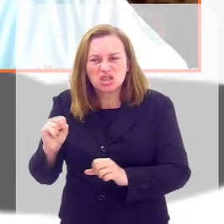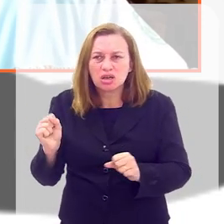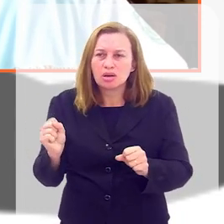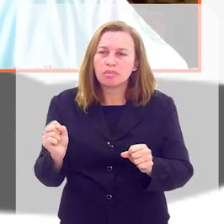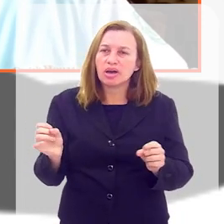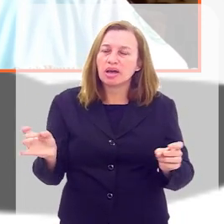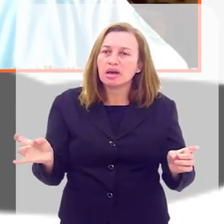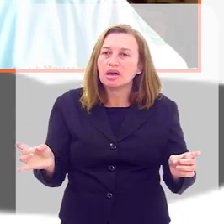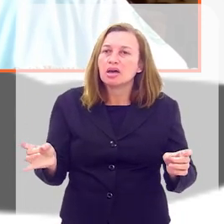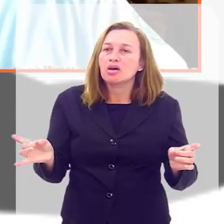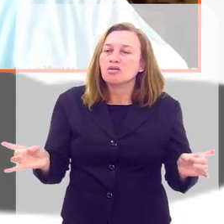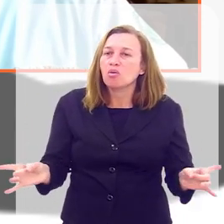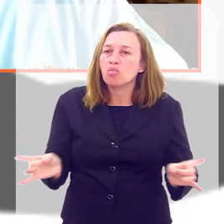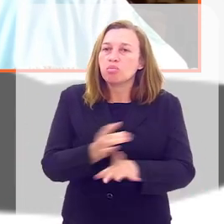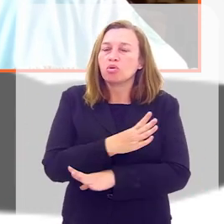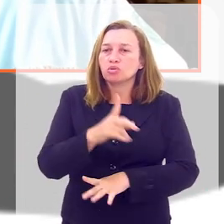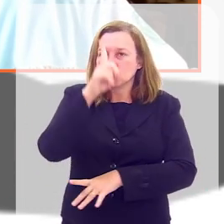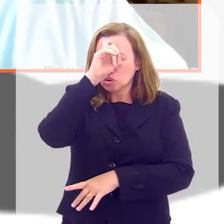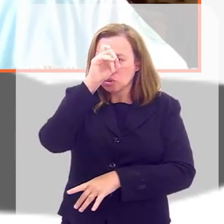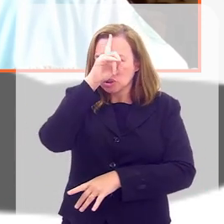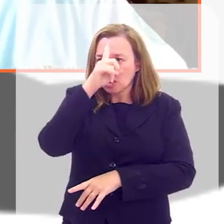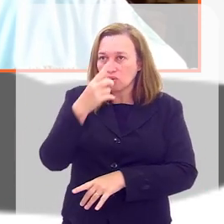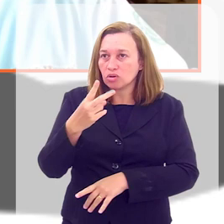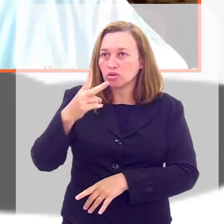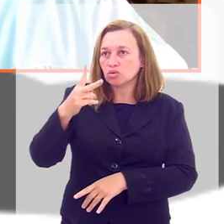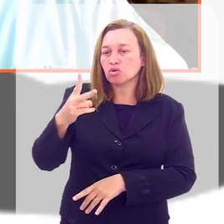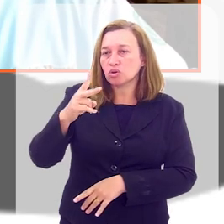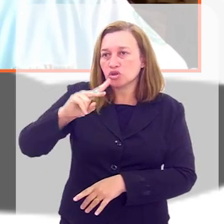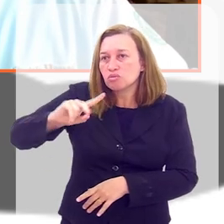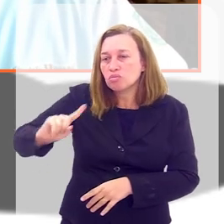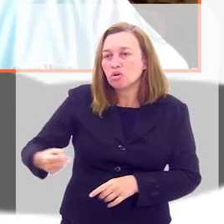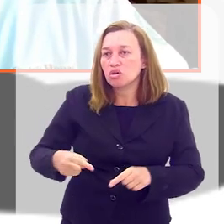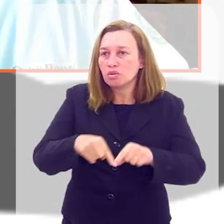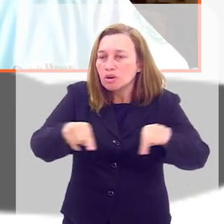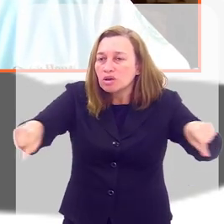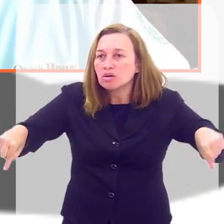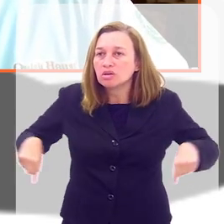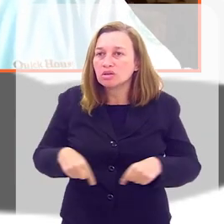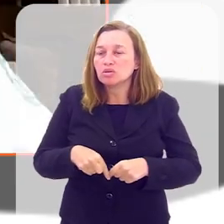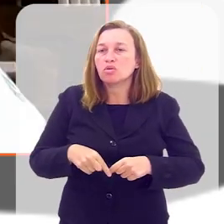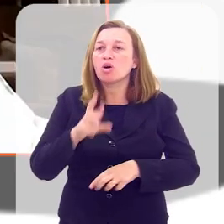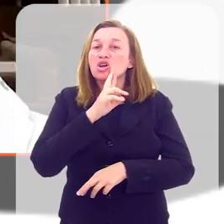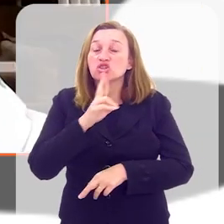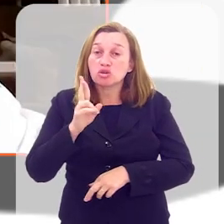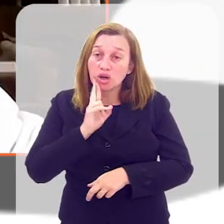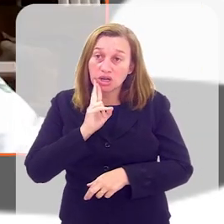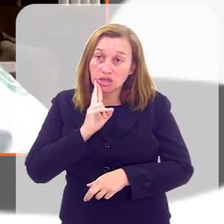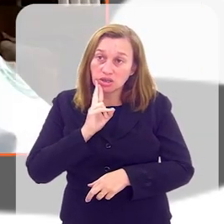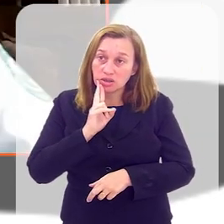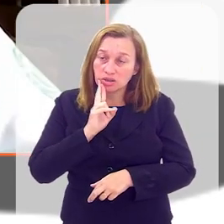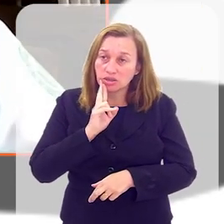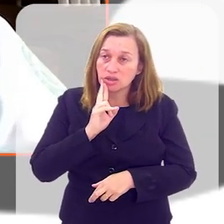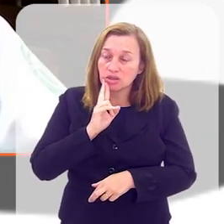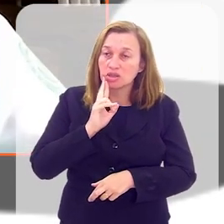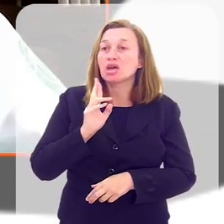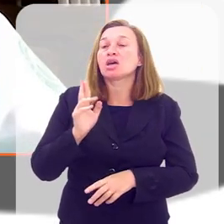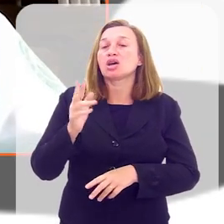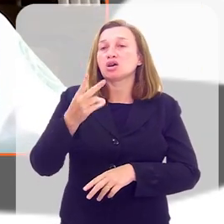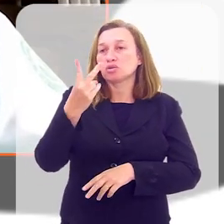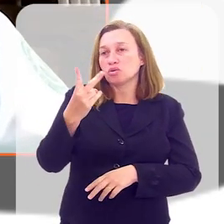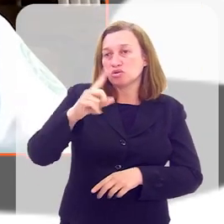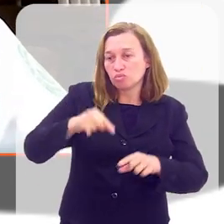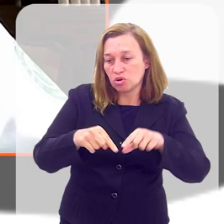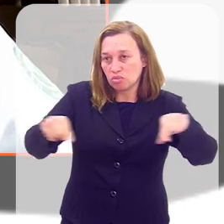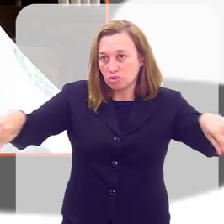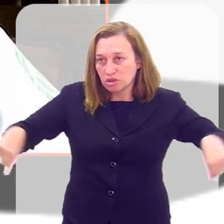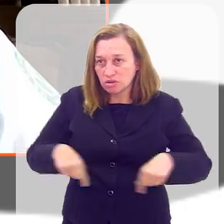para montar um hospital de dois mil metros quadrados o restaurante foi de 2.000 metros quadrados o hospital houve